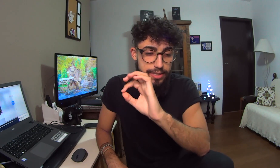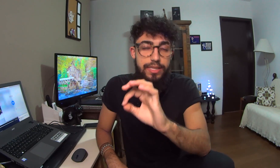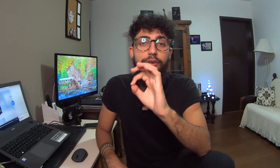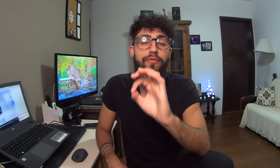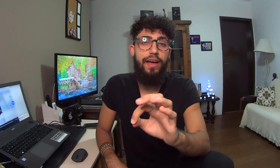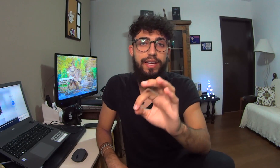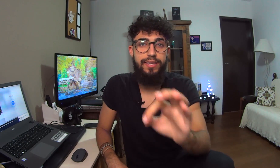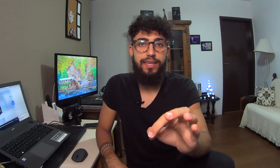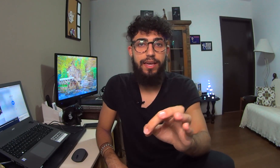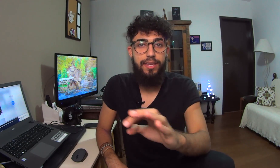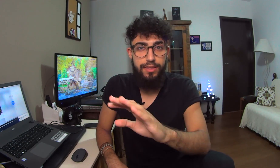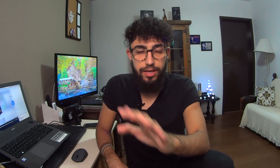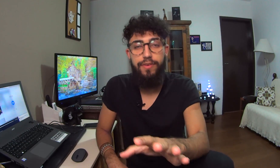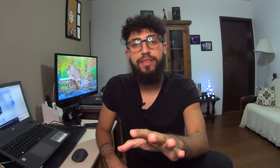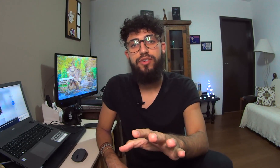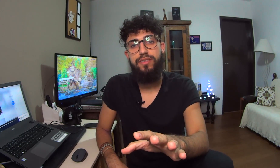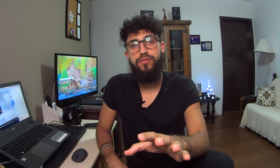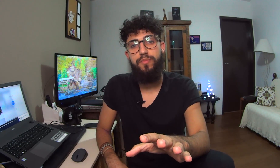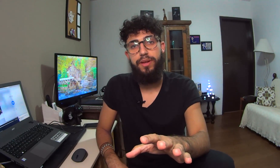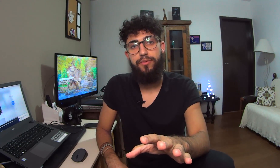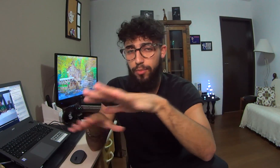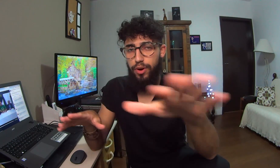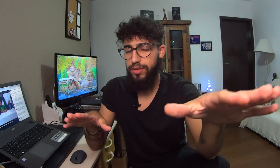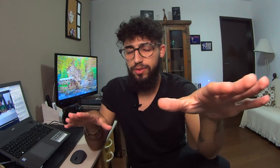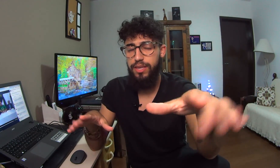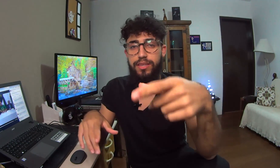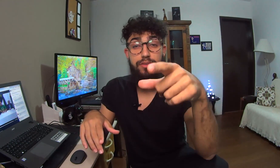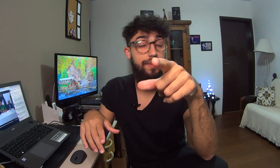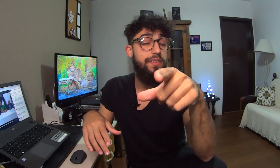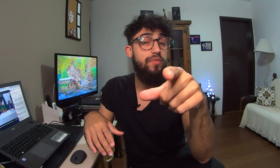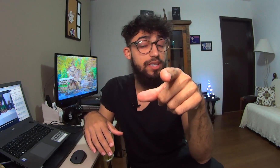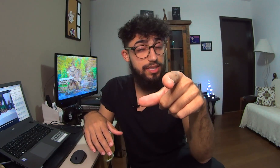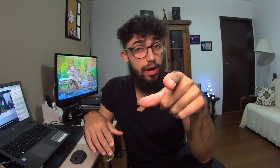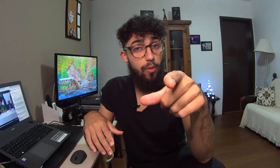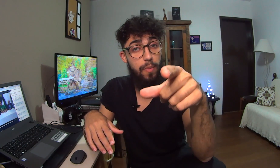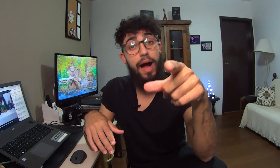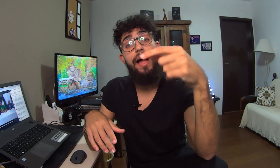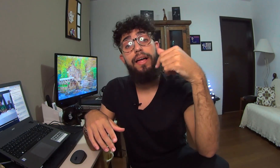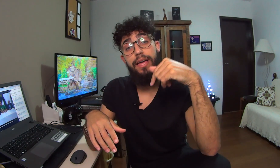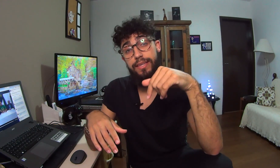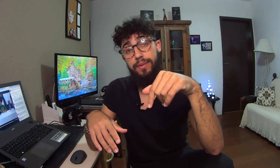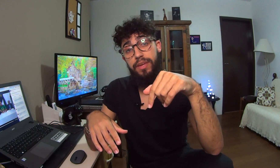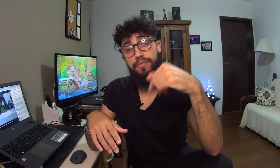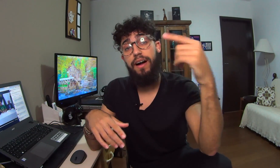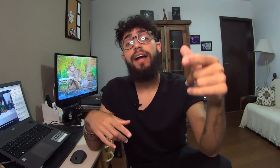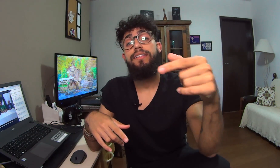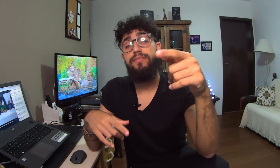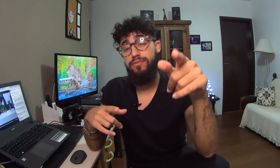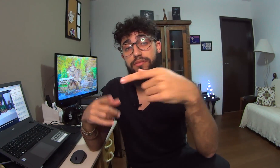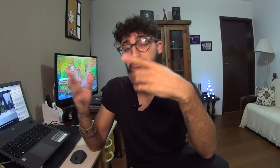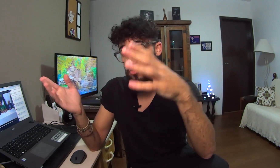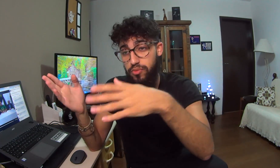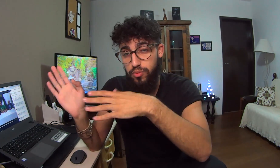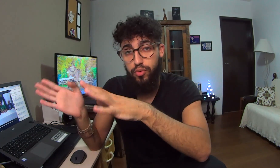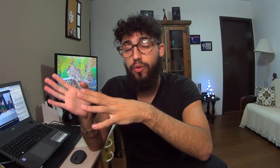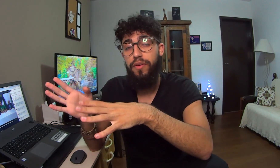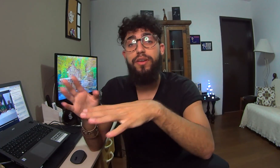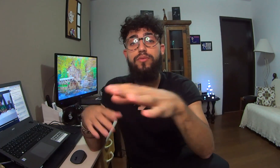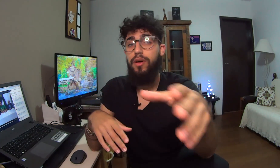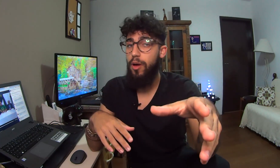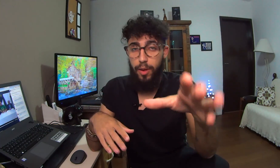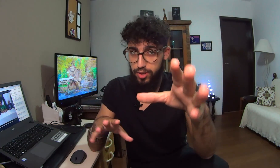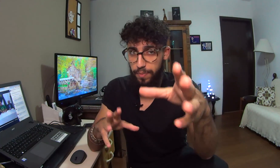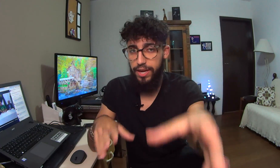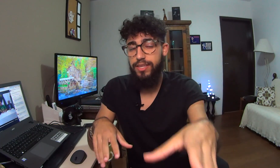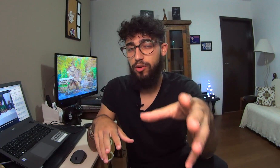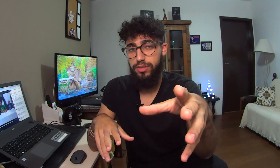país não vai crescer, não vai ter geração de emprego. Acabou, é isso aí. Inclusive, se você quiser roubar essa minha vaga no